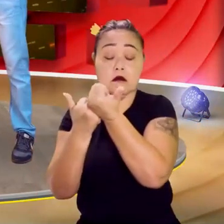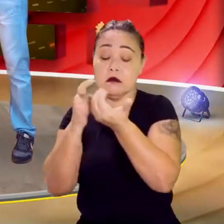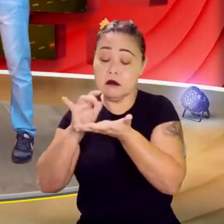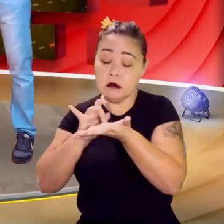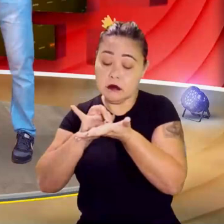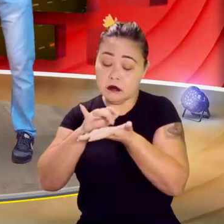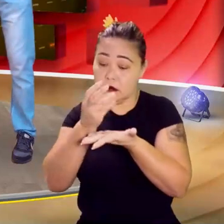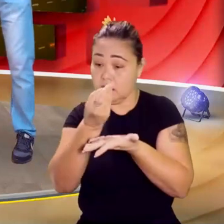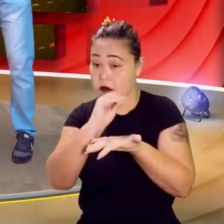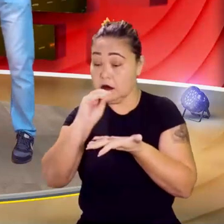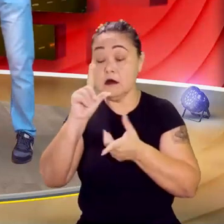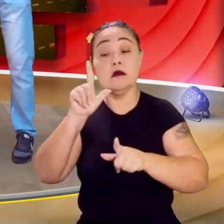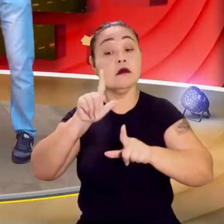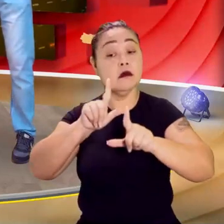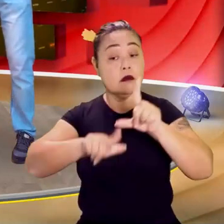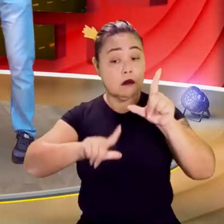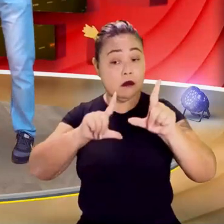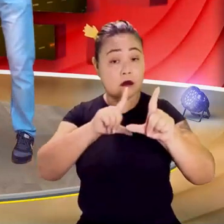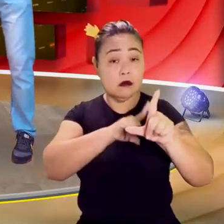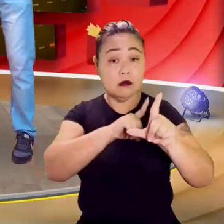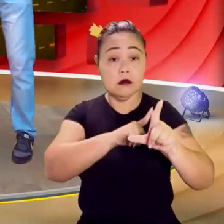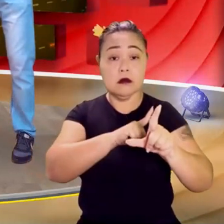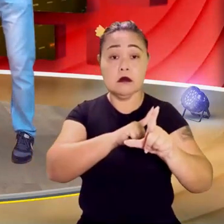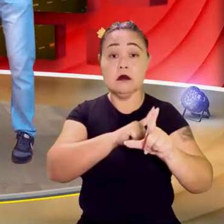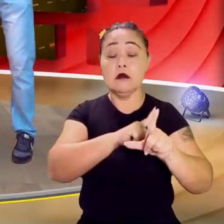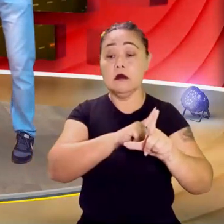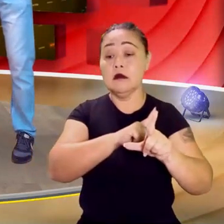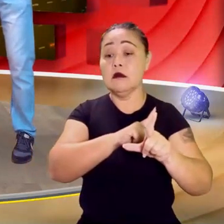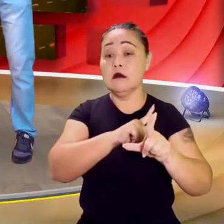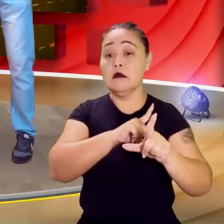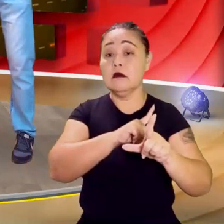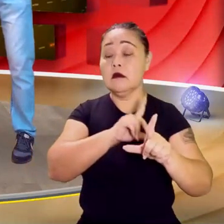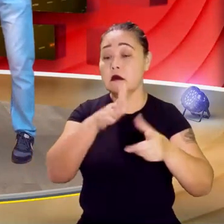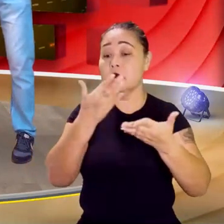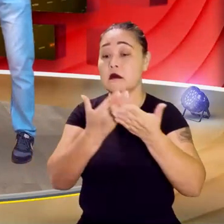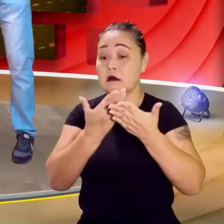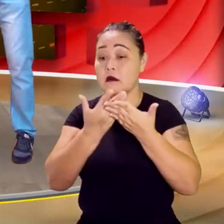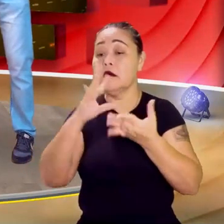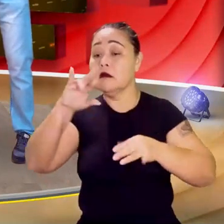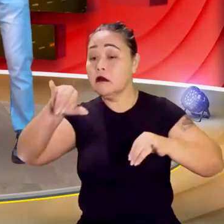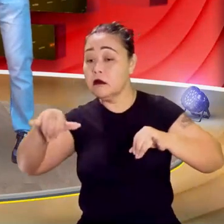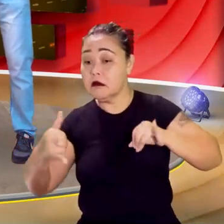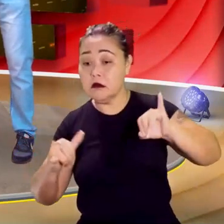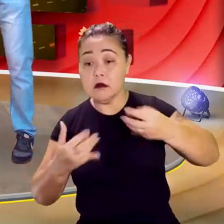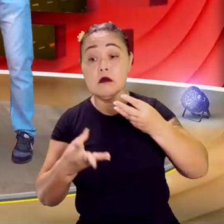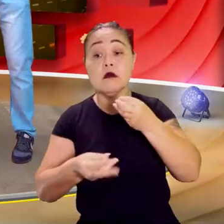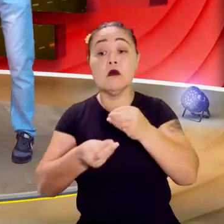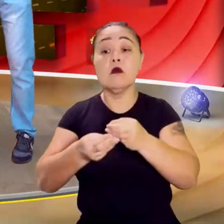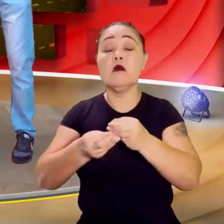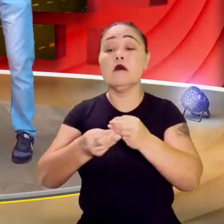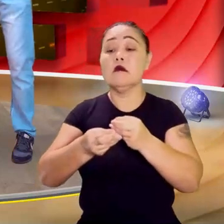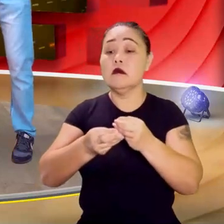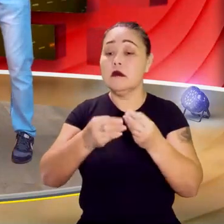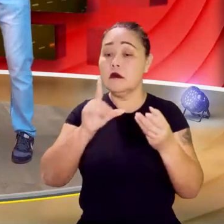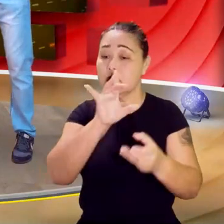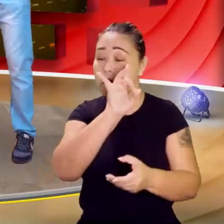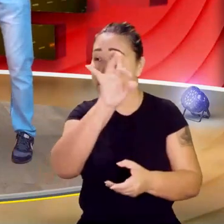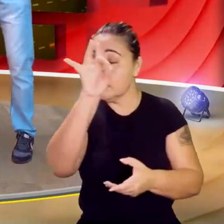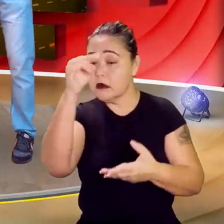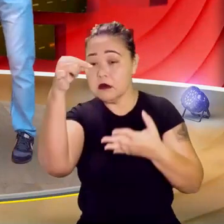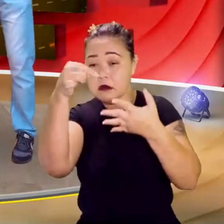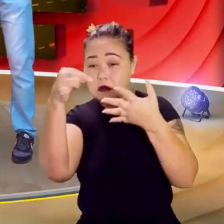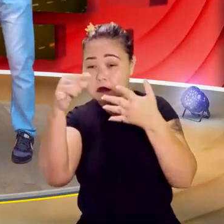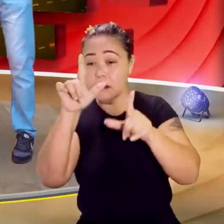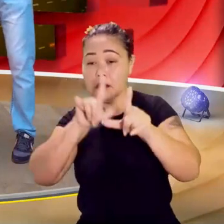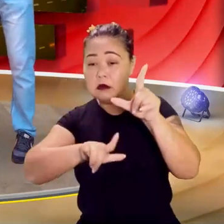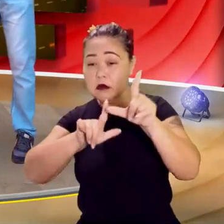de calcular. Temos as letras. Observa, quando formos estudar juro composto, nós vamos entender cada uma das letras no